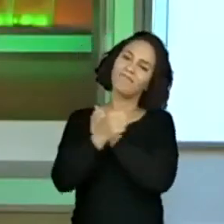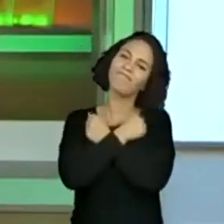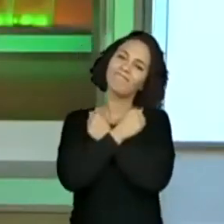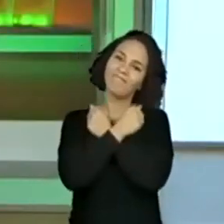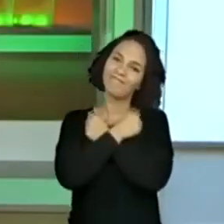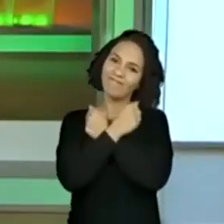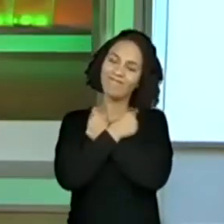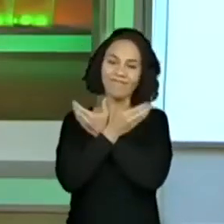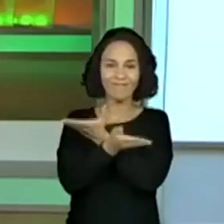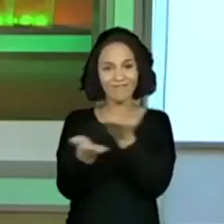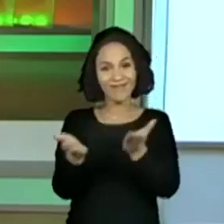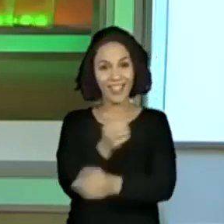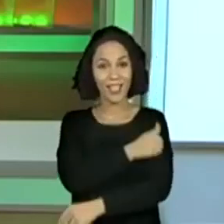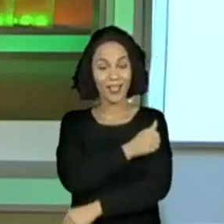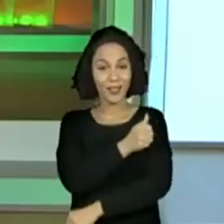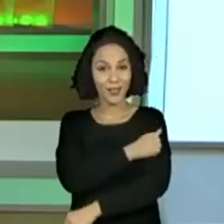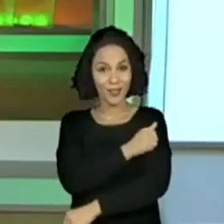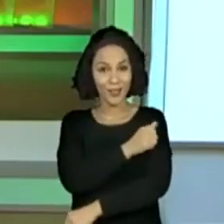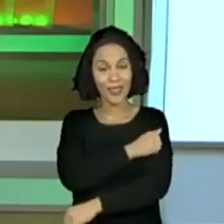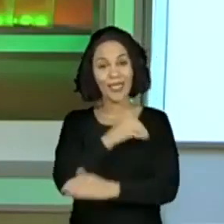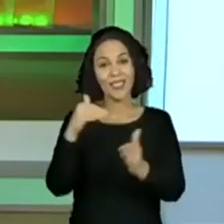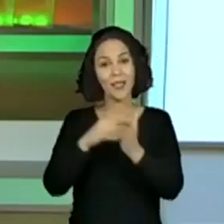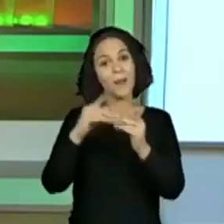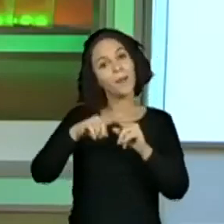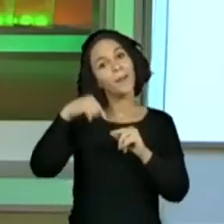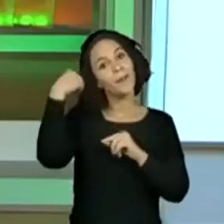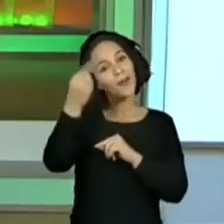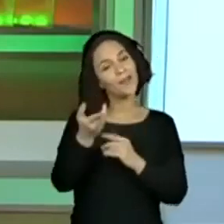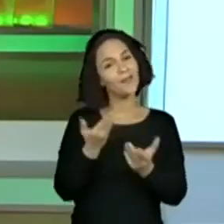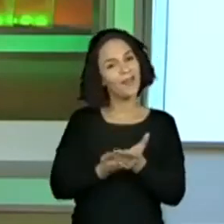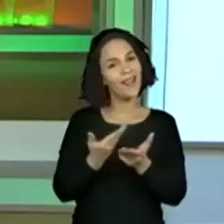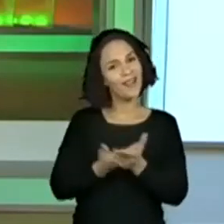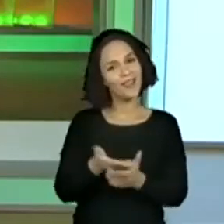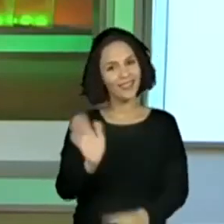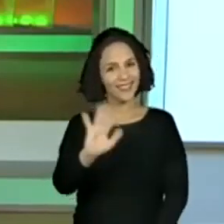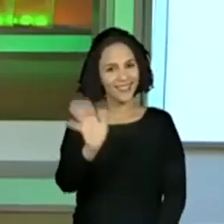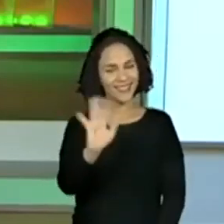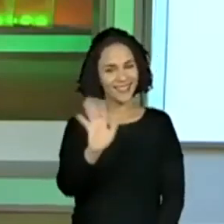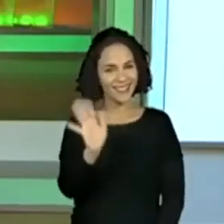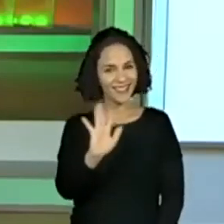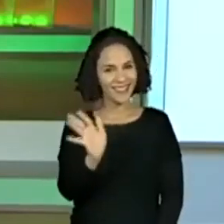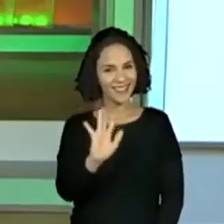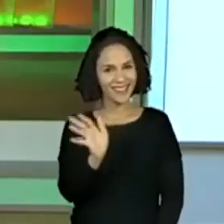Um grande abraço, estudantes, e até uma próxima aula. Tchau!